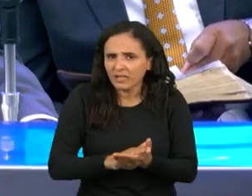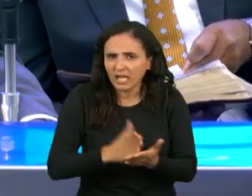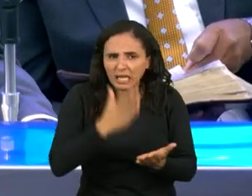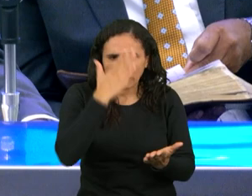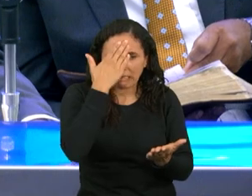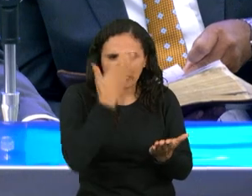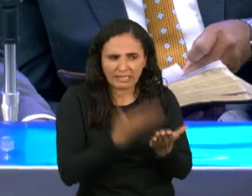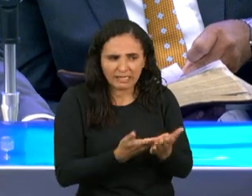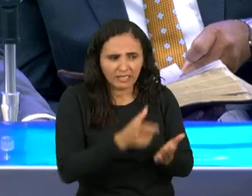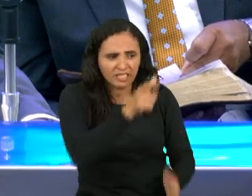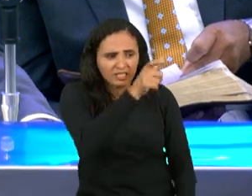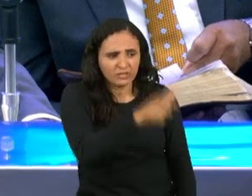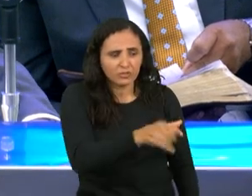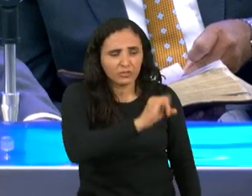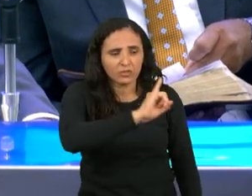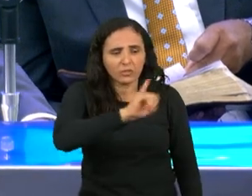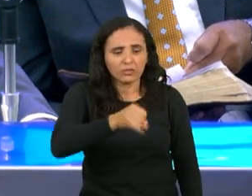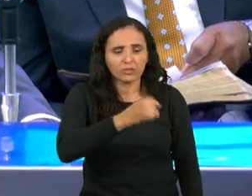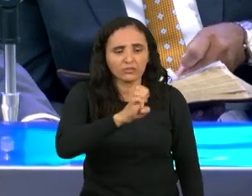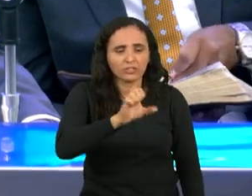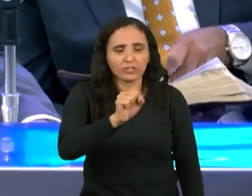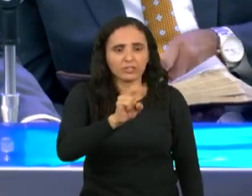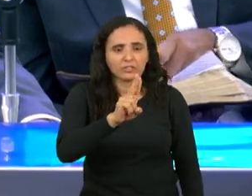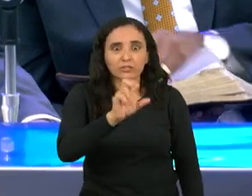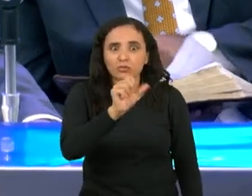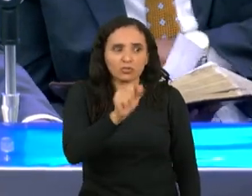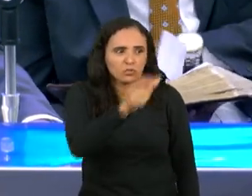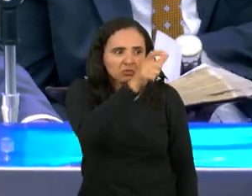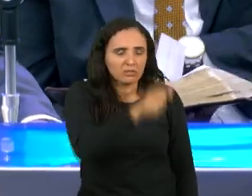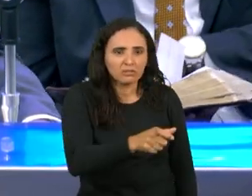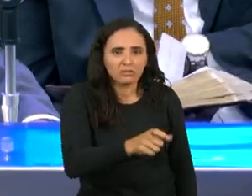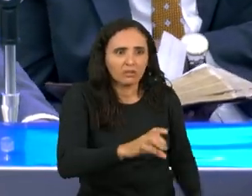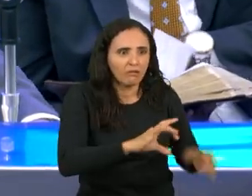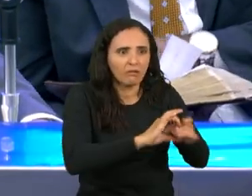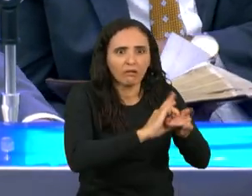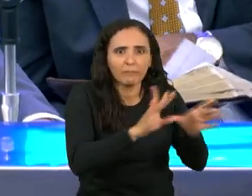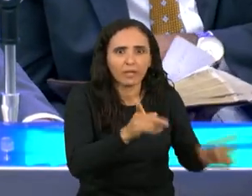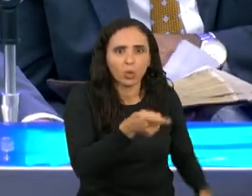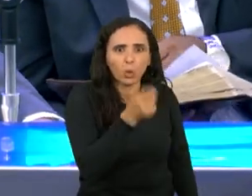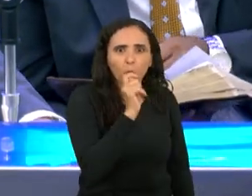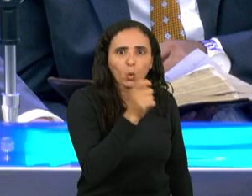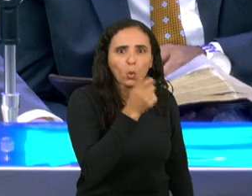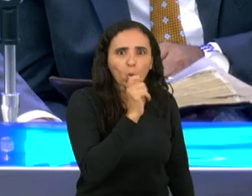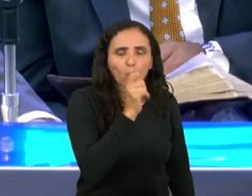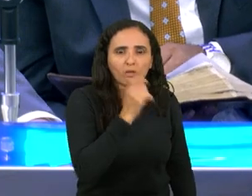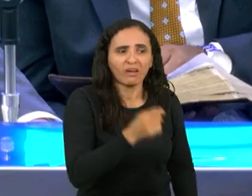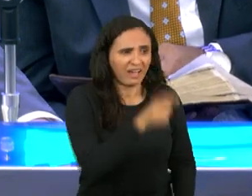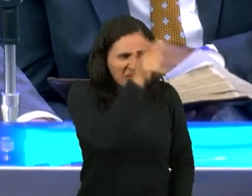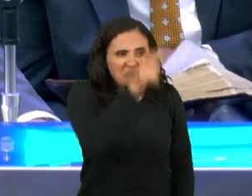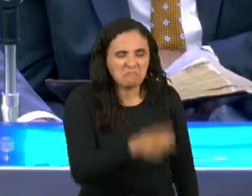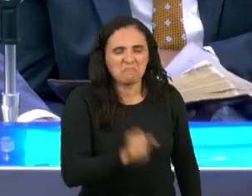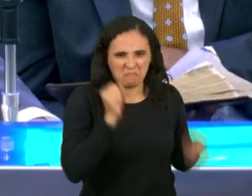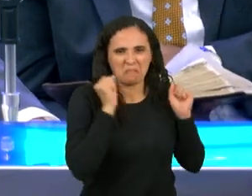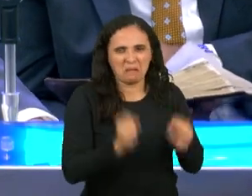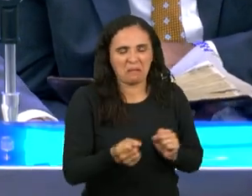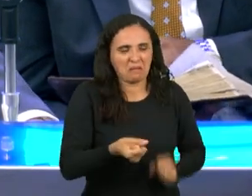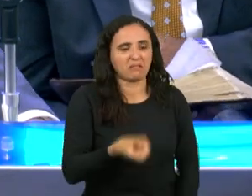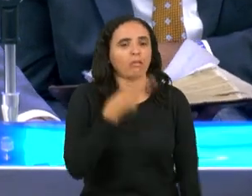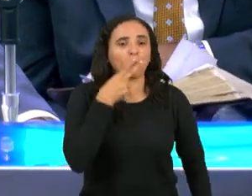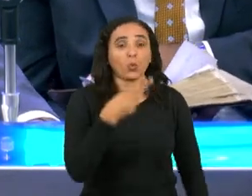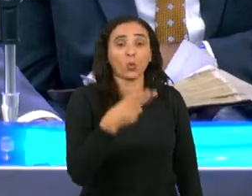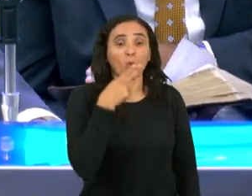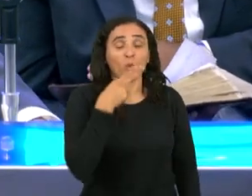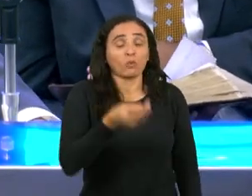ele libera a droga Você pode você crê em Jesus Mas pode beber pode fumar